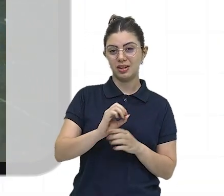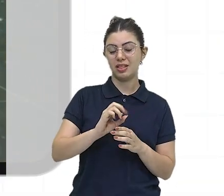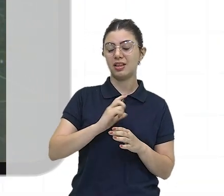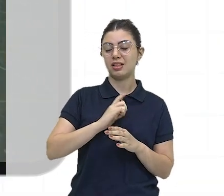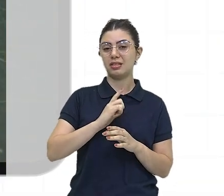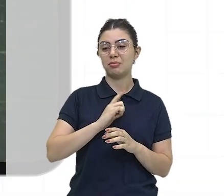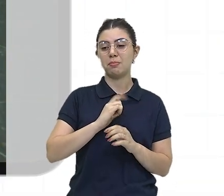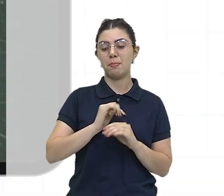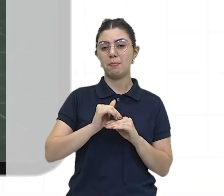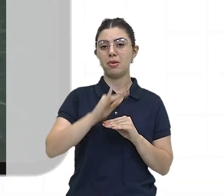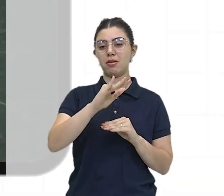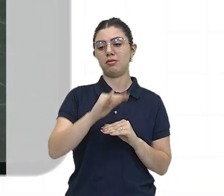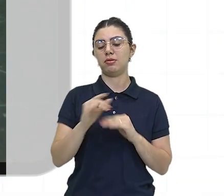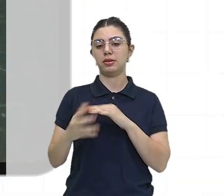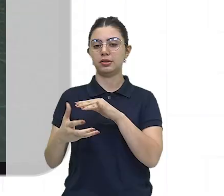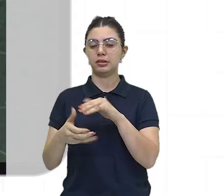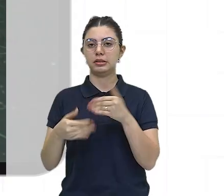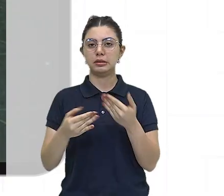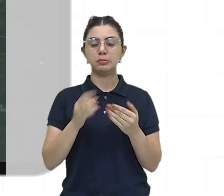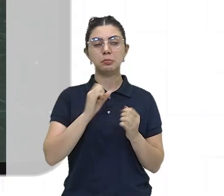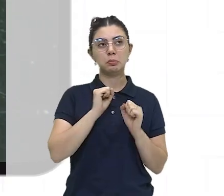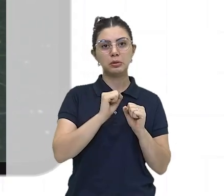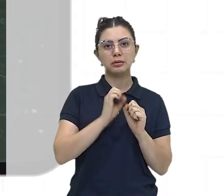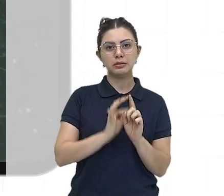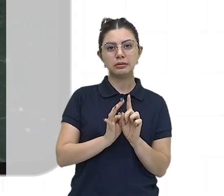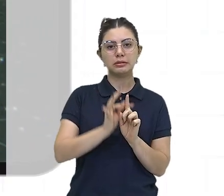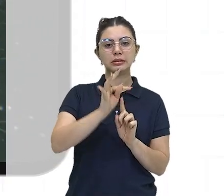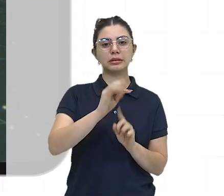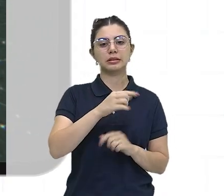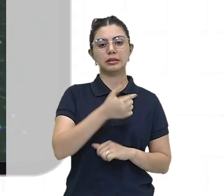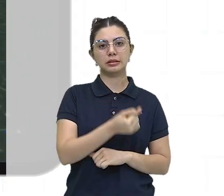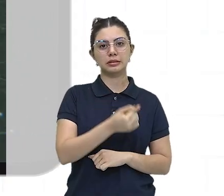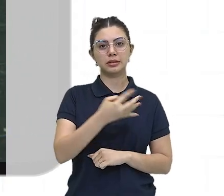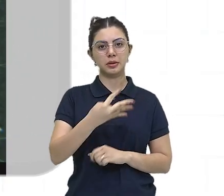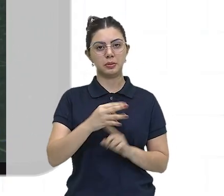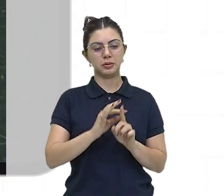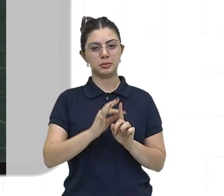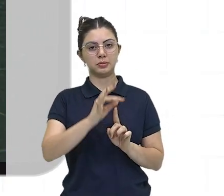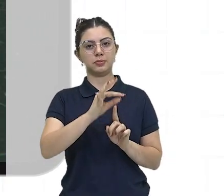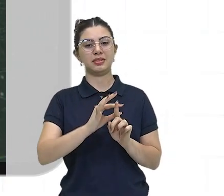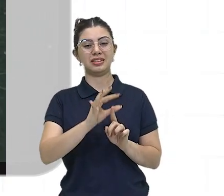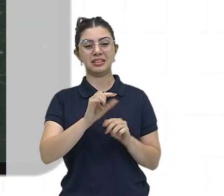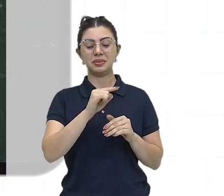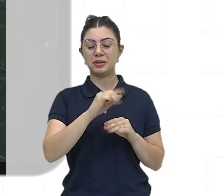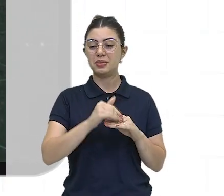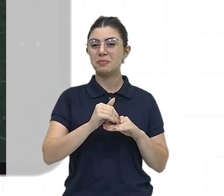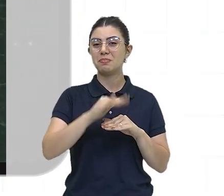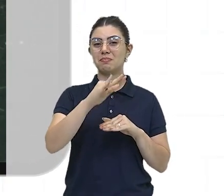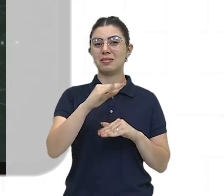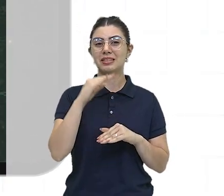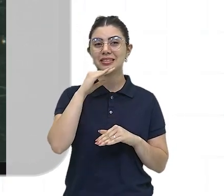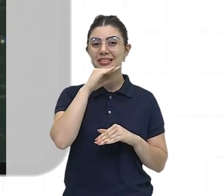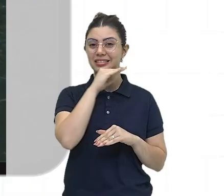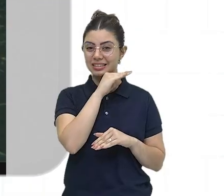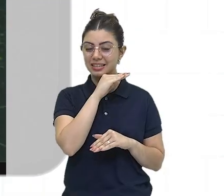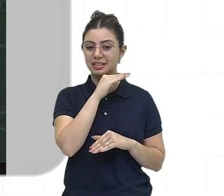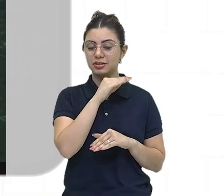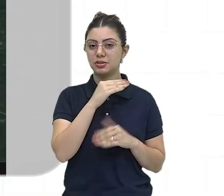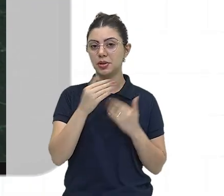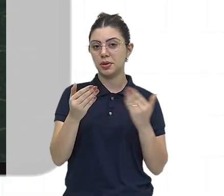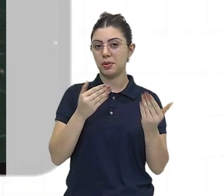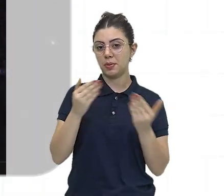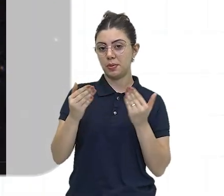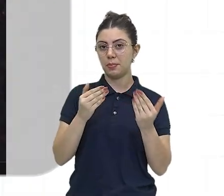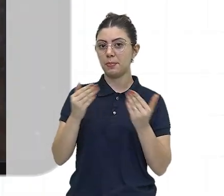chegar a 470 graus Celsius. Por isso, ele é o planeta mais quente de todos, considerando a